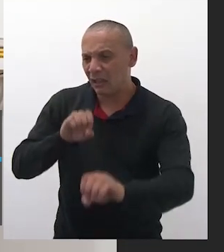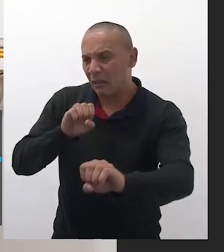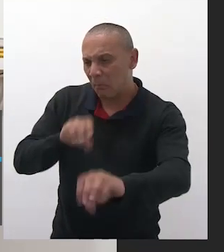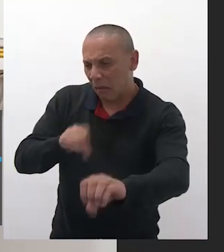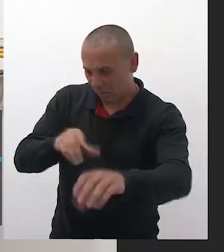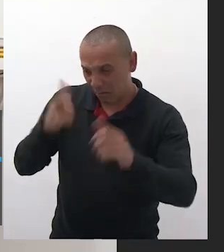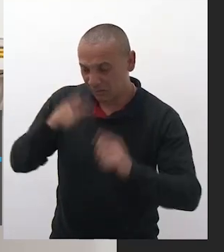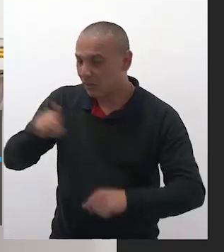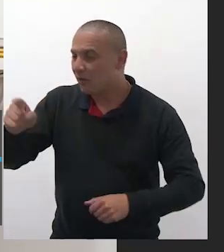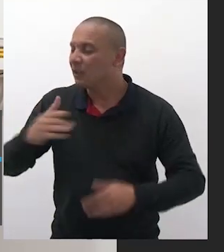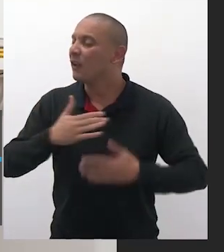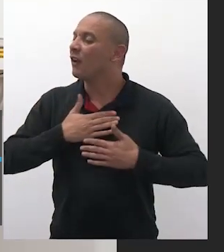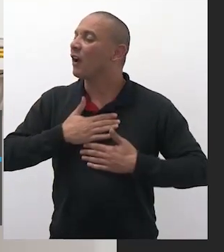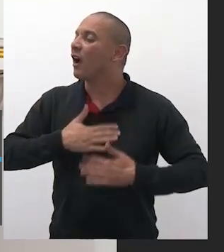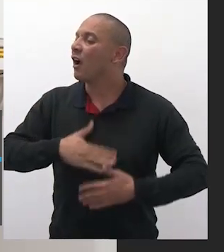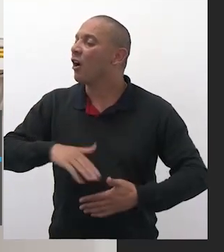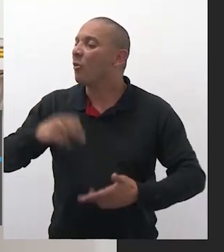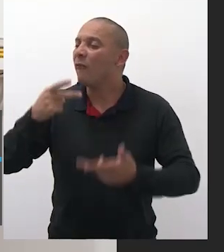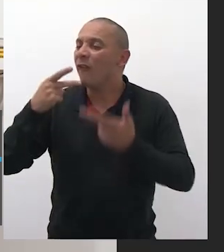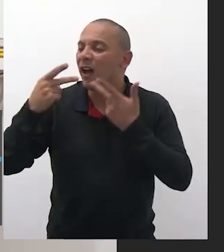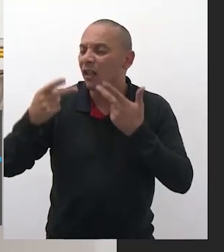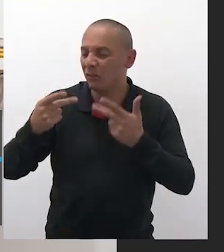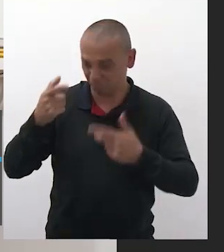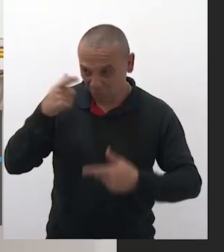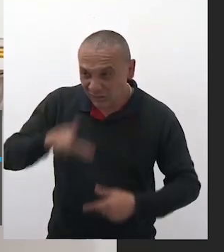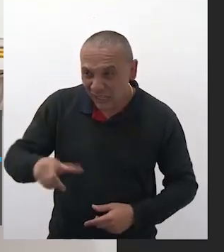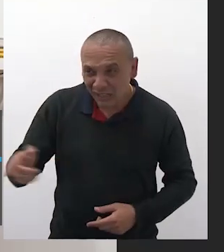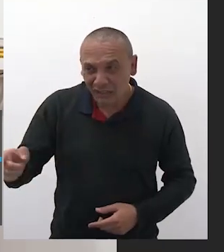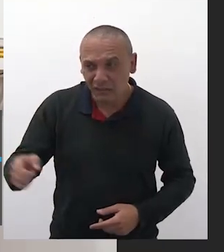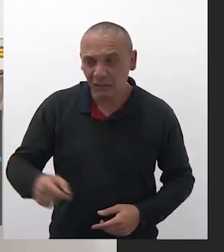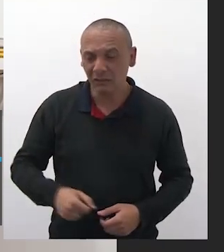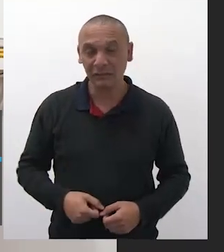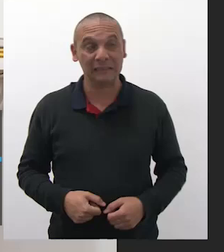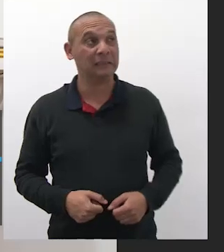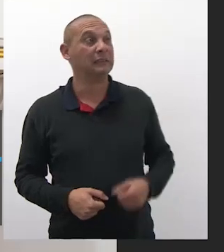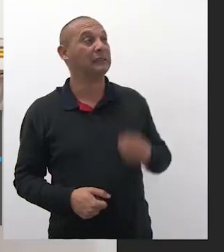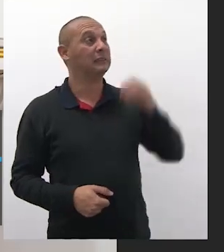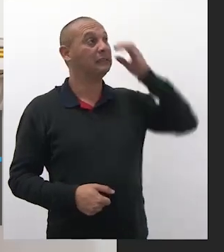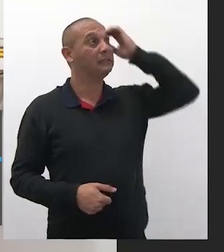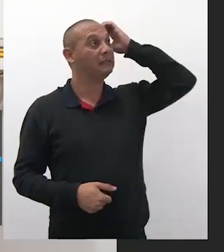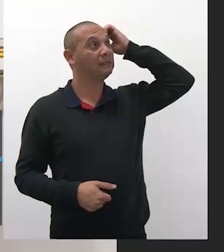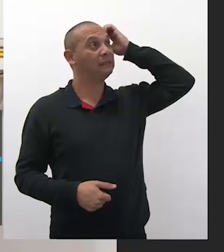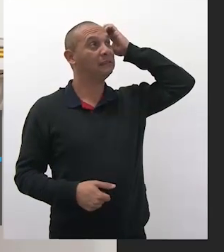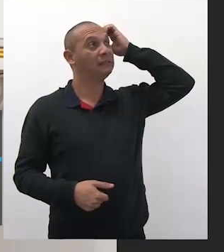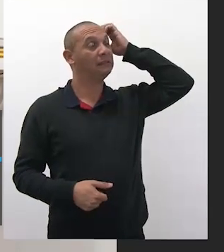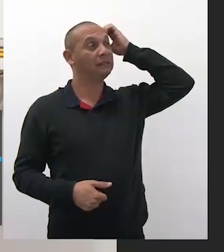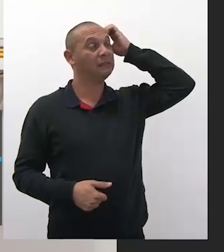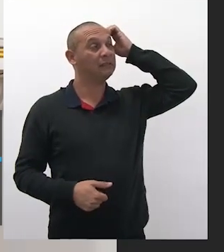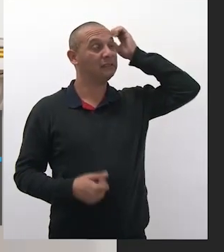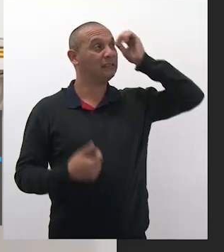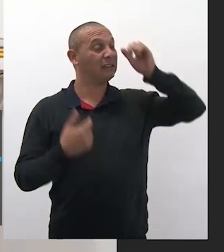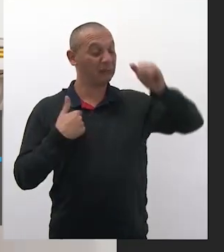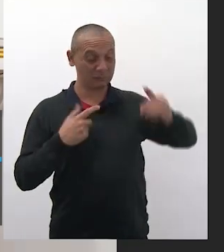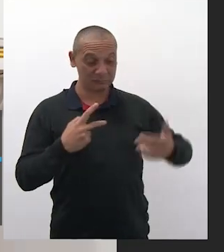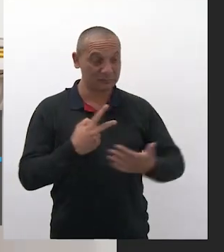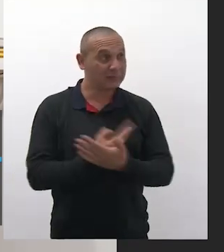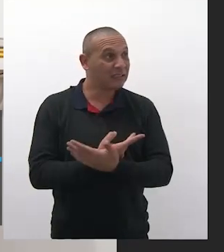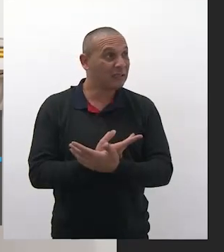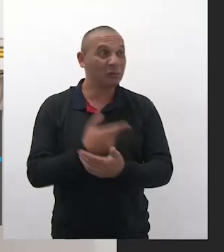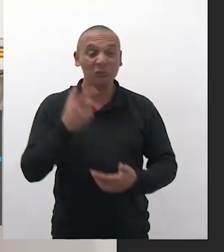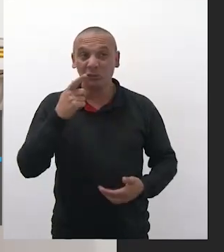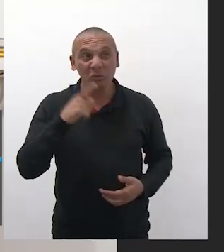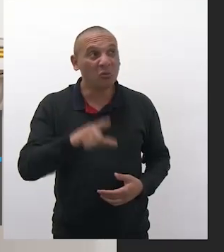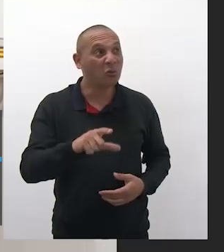mansinho, assim, desse jeito? Aí eu falei, ai, meu Deus, será que eu estou cometendo o mesmo erro